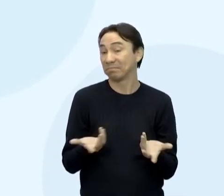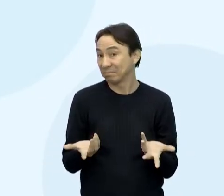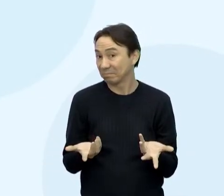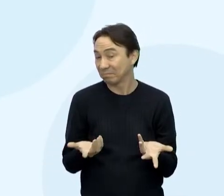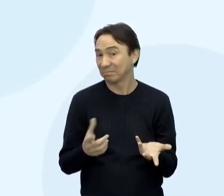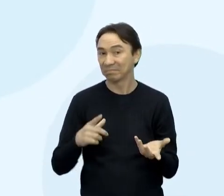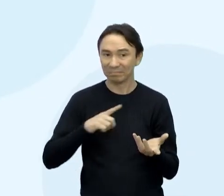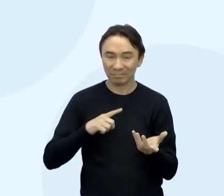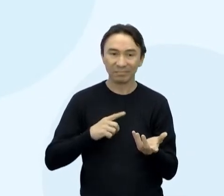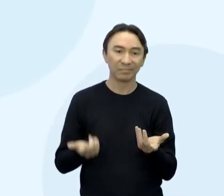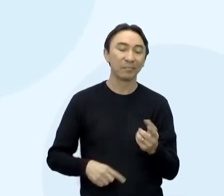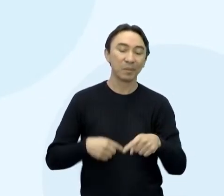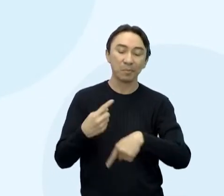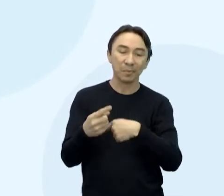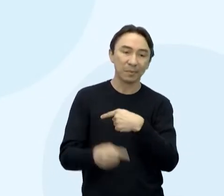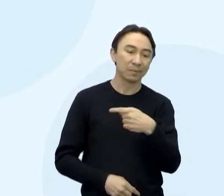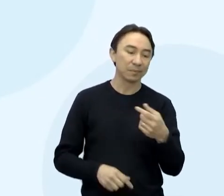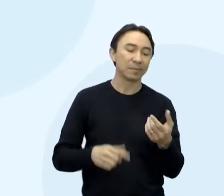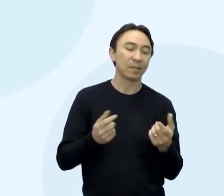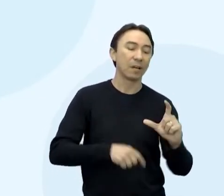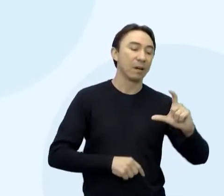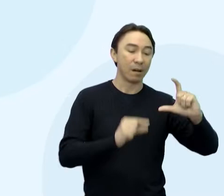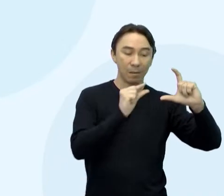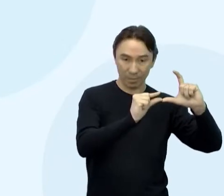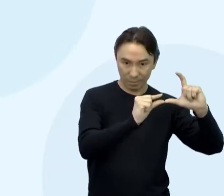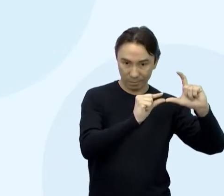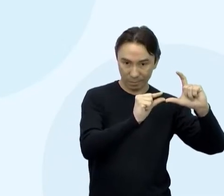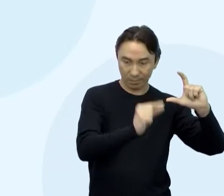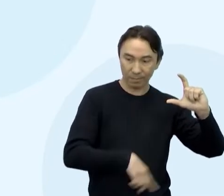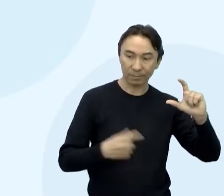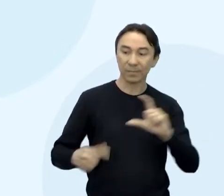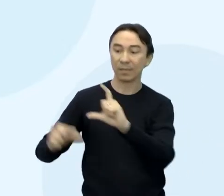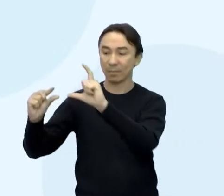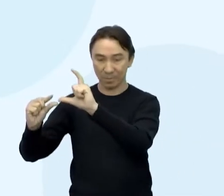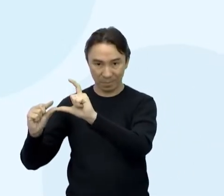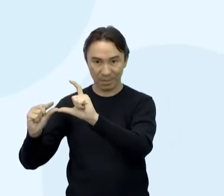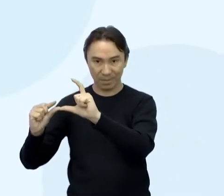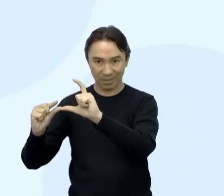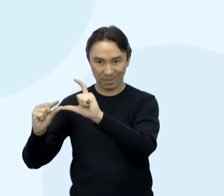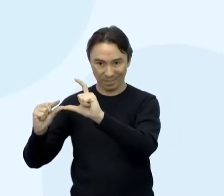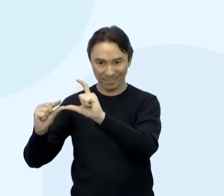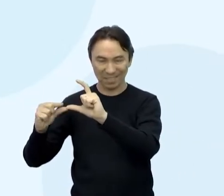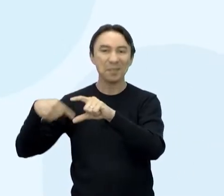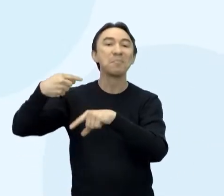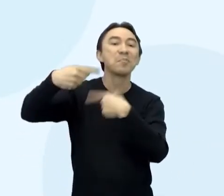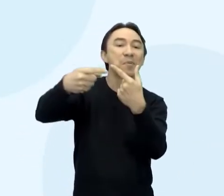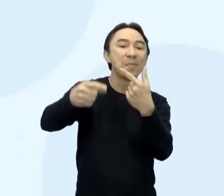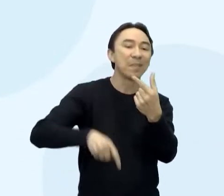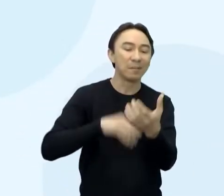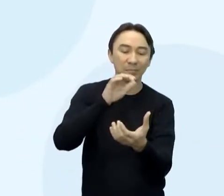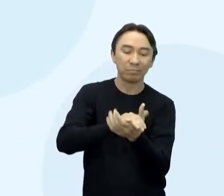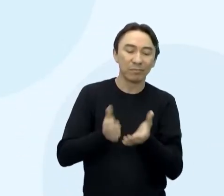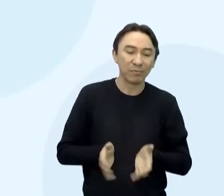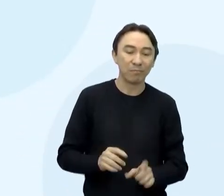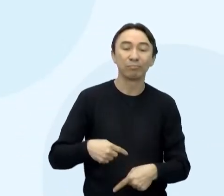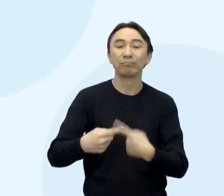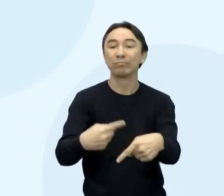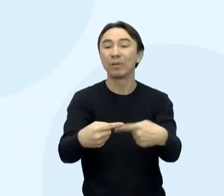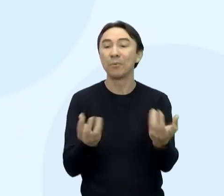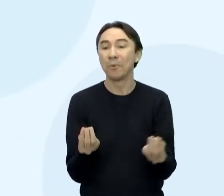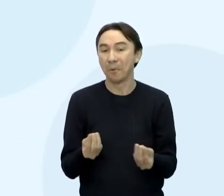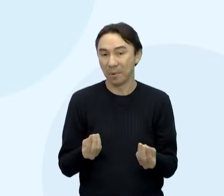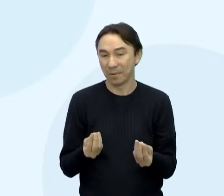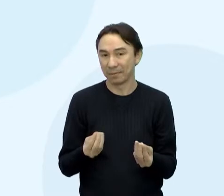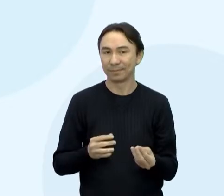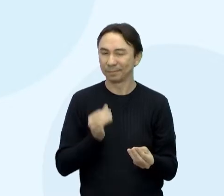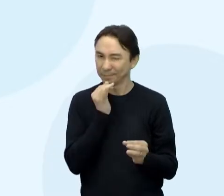ser, né, o cruzamento entre azão azinho com azão azinho? Então, imaginem aqui que eu tenho um indivíduo